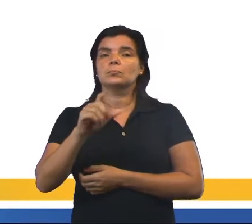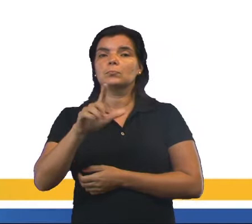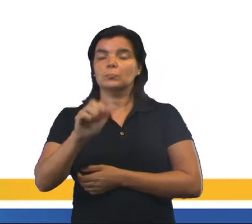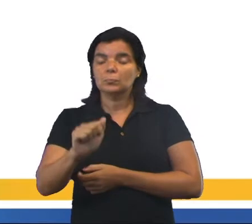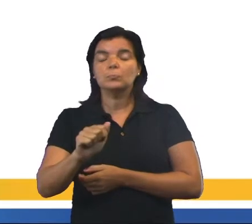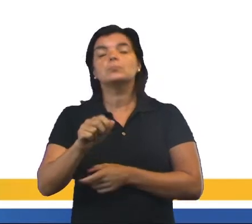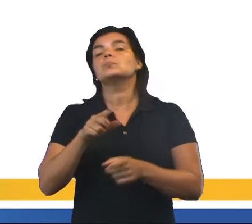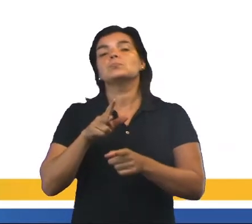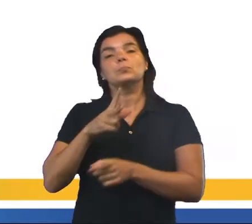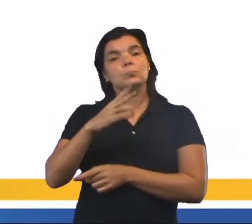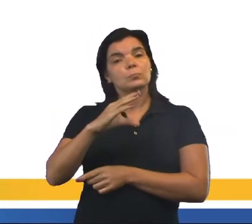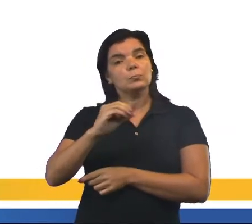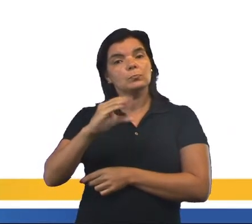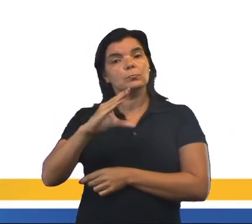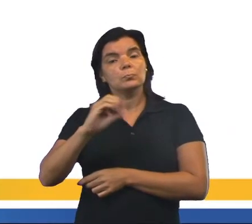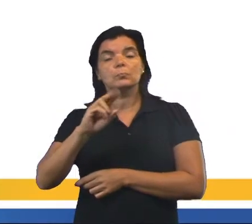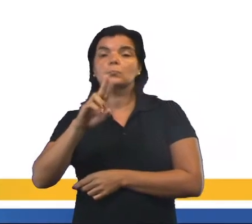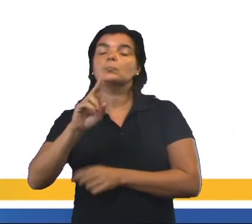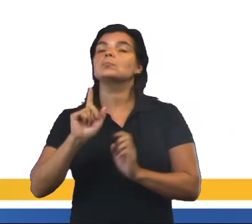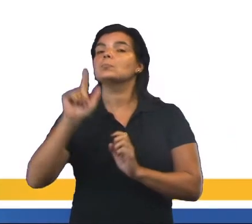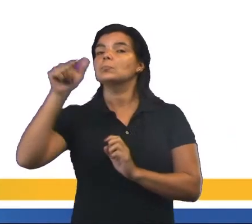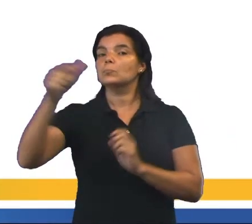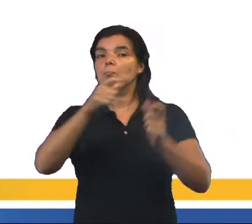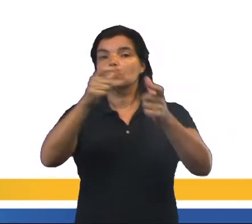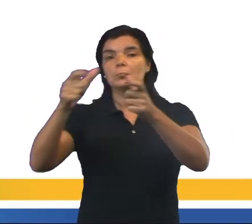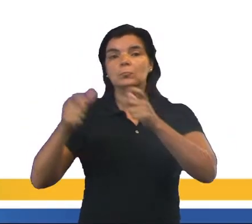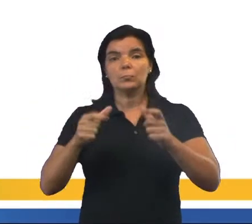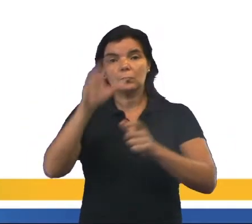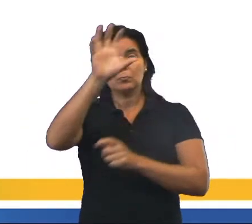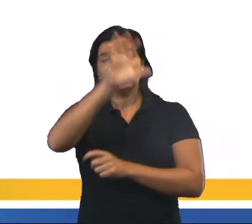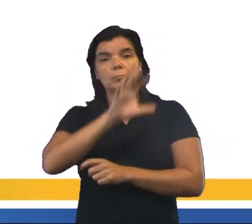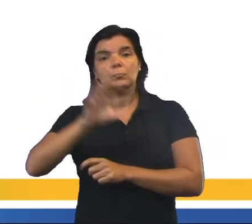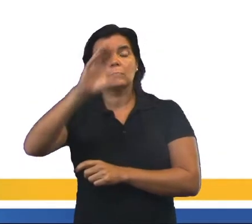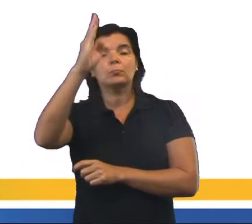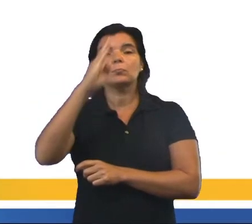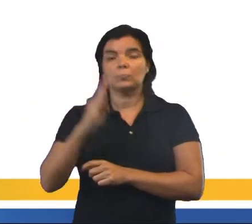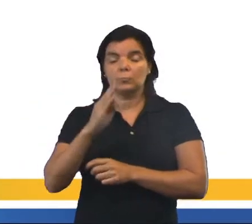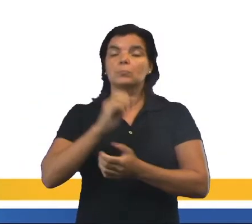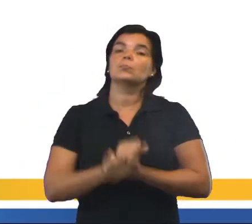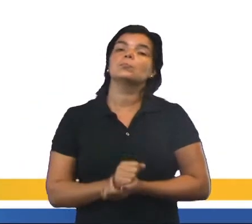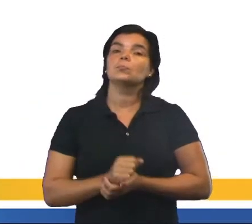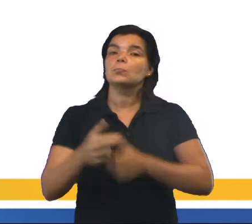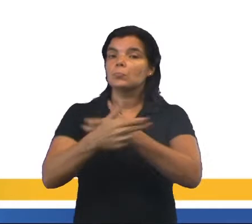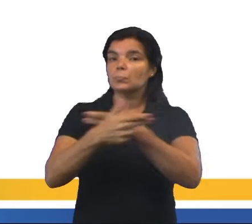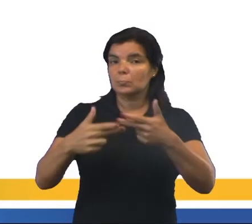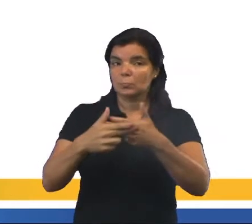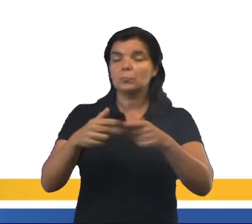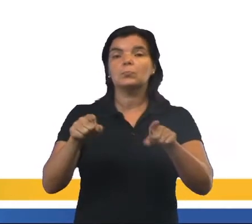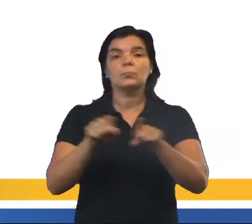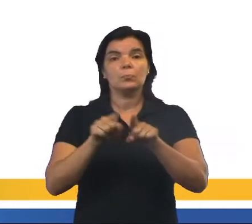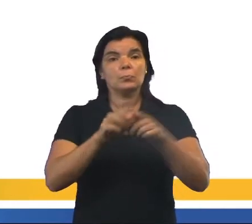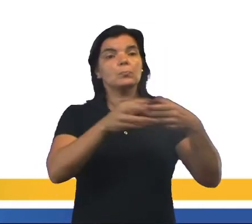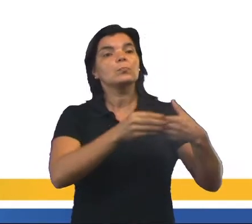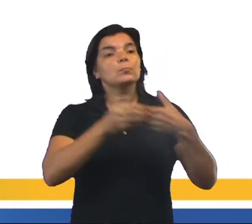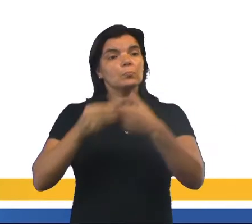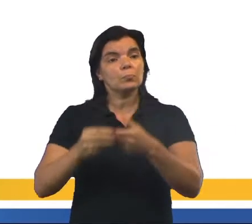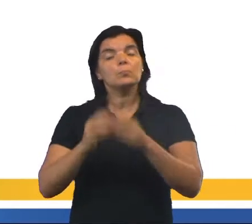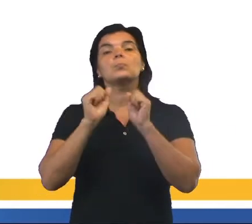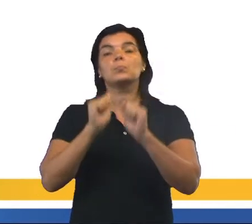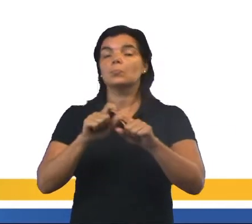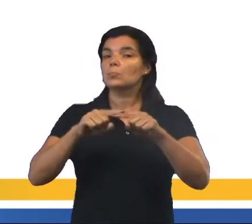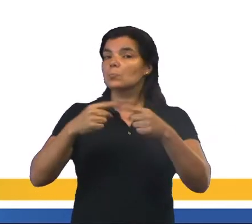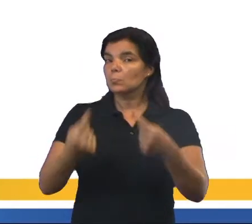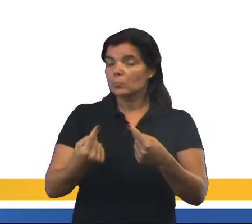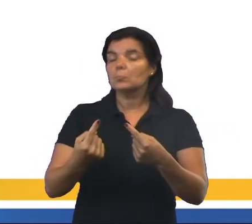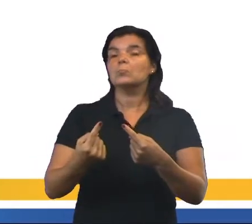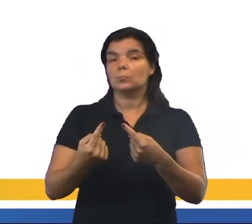do cacaueiro para outras regiões do Brasil. Esses produtos industrializados podem ser transportados,